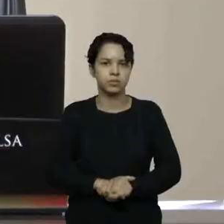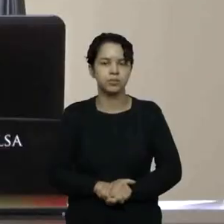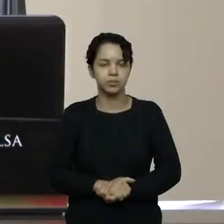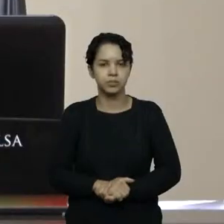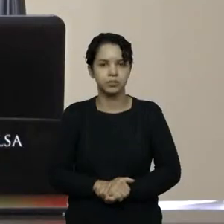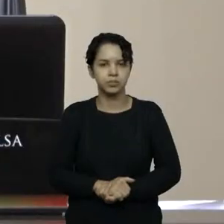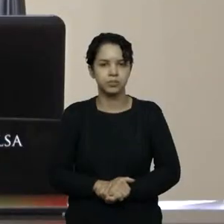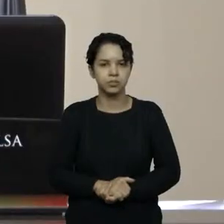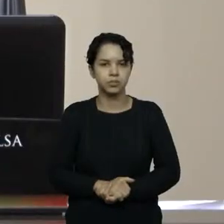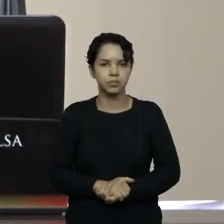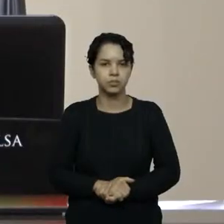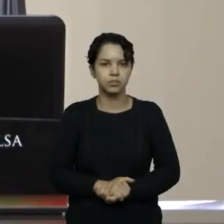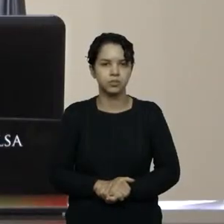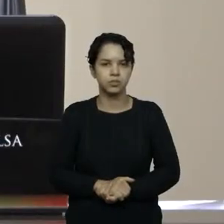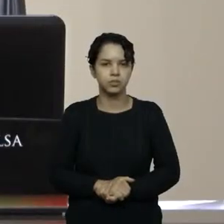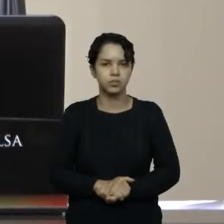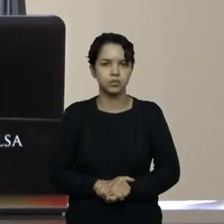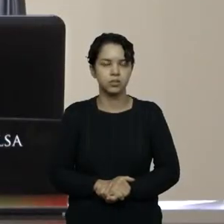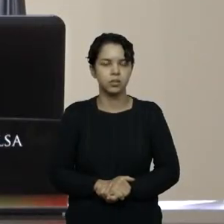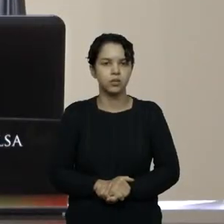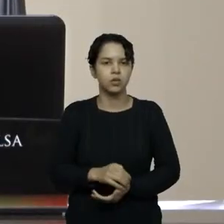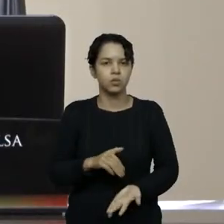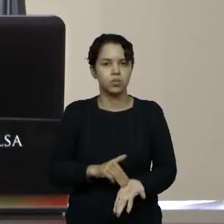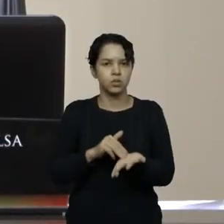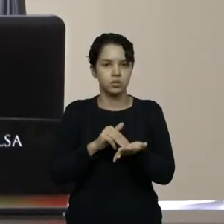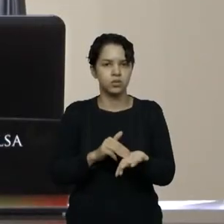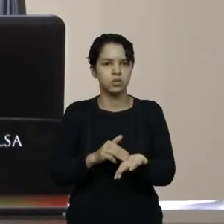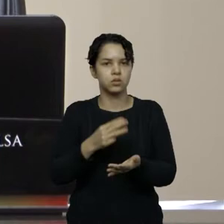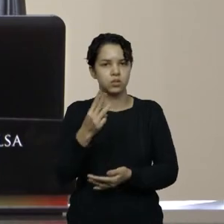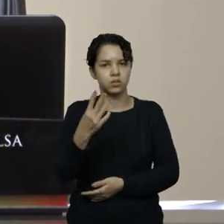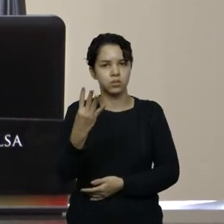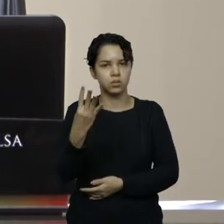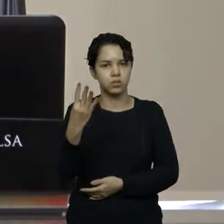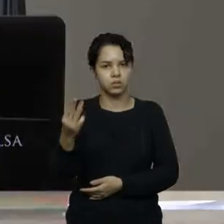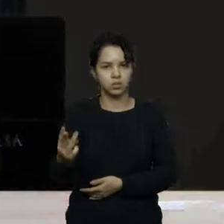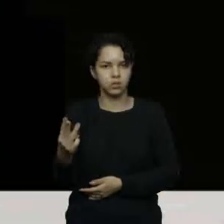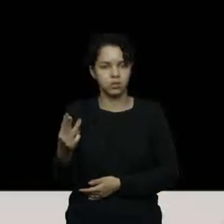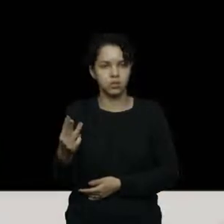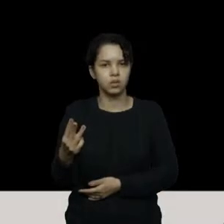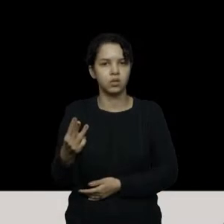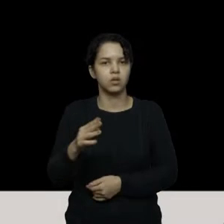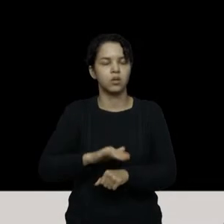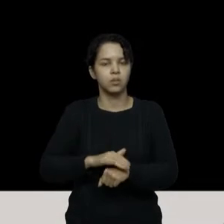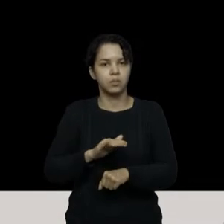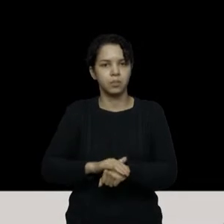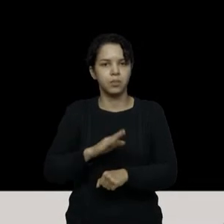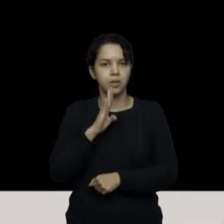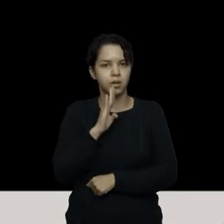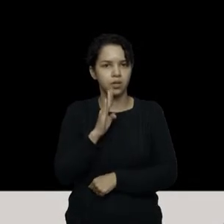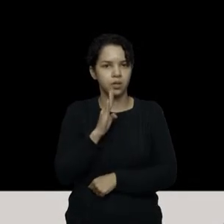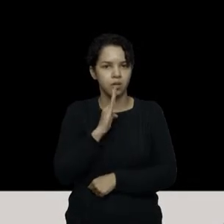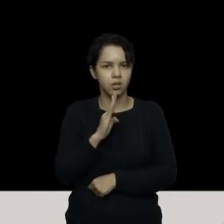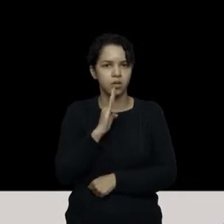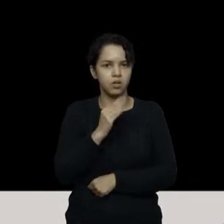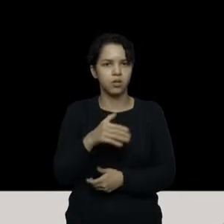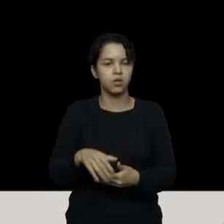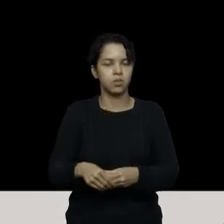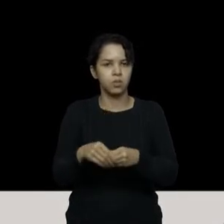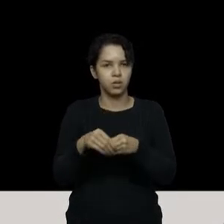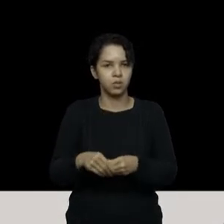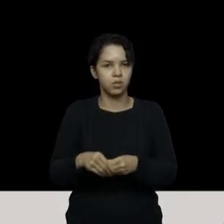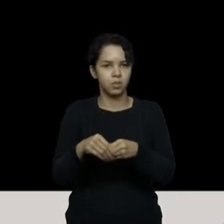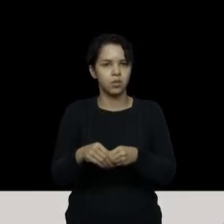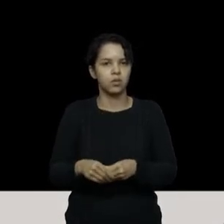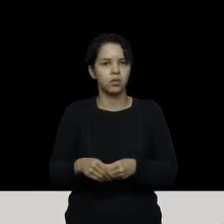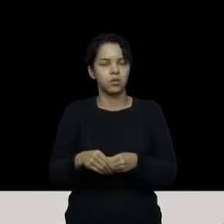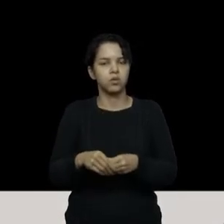a Moção uma são 343 autor Deputado Nilso Berlanda complementando o diretor-presidente interino da